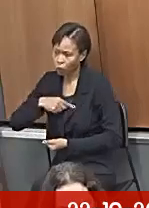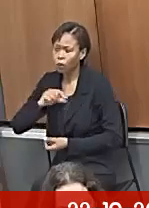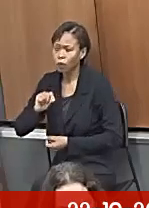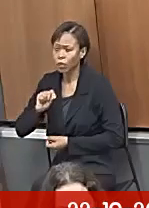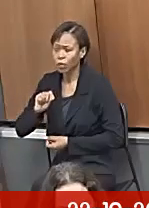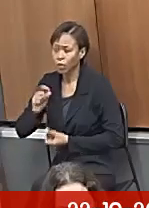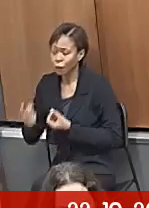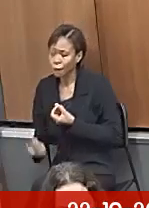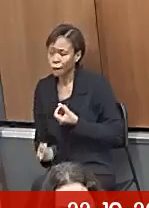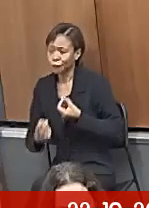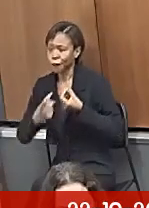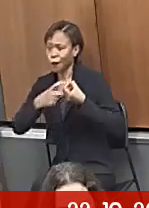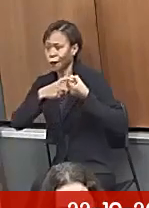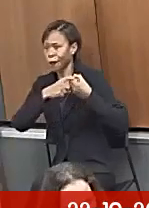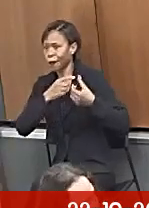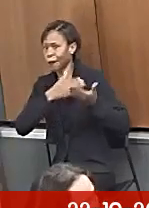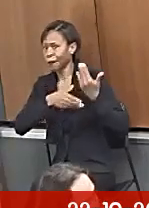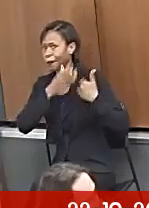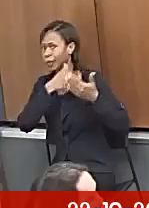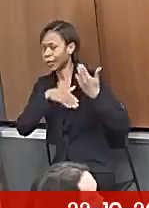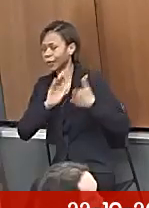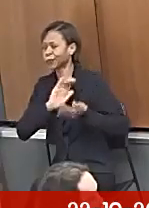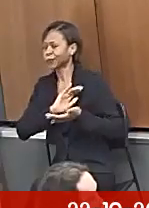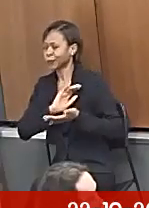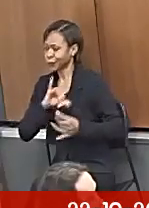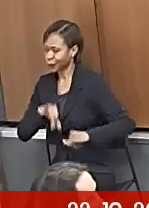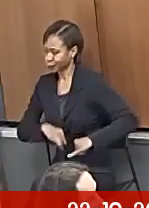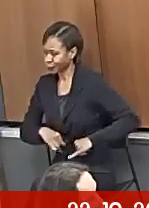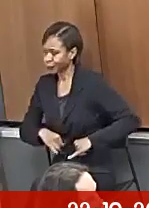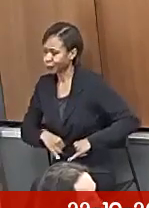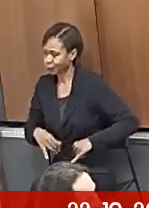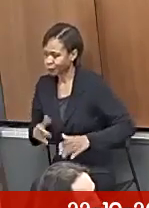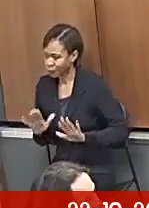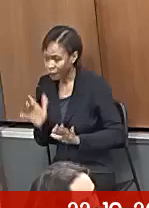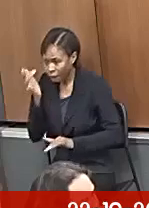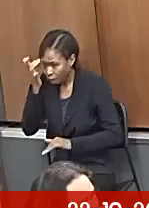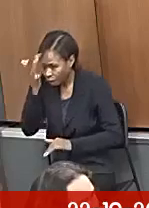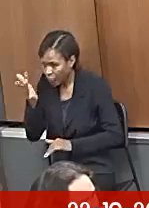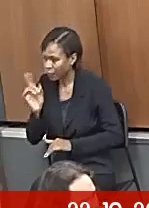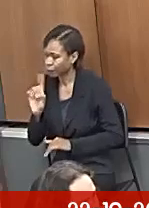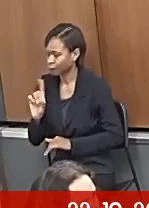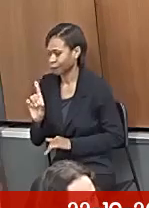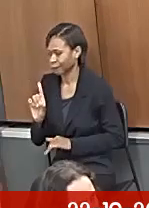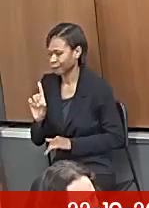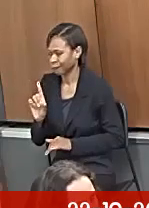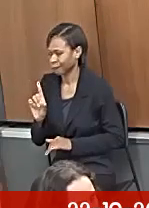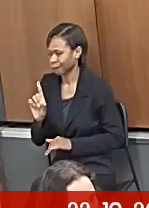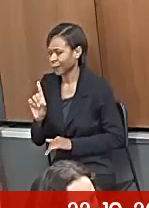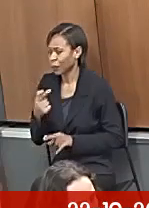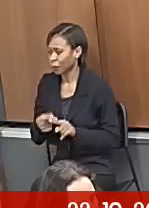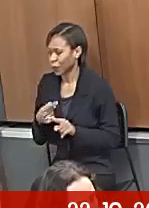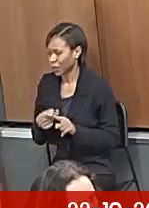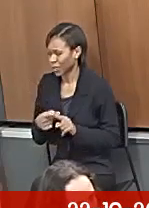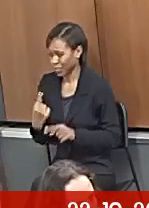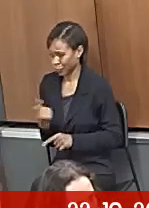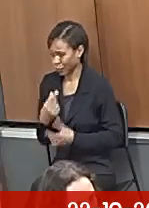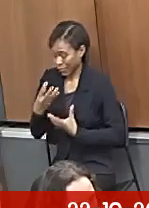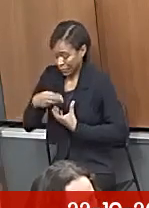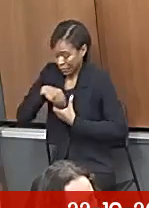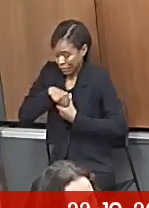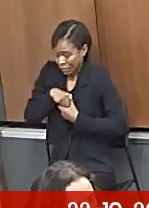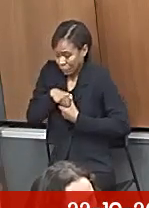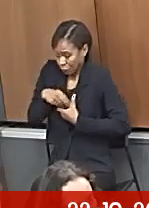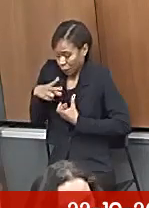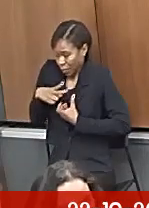caminho de volta à barbárie. Eu sei que não é fácil. Não tem sido fácil, porque muitas vezes são nossas crenças mais íntimas e